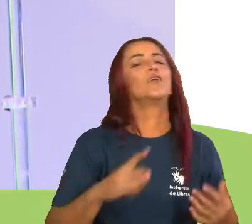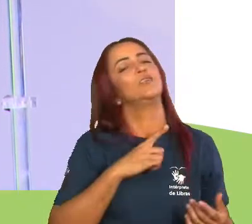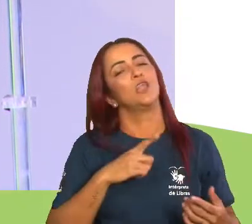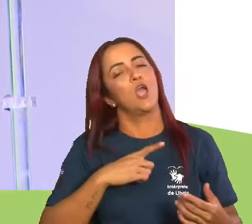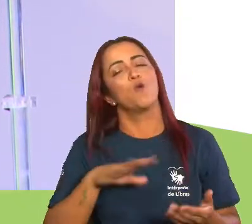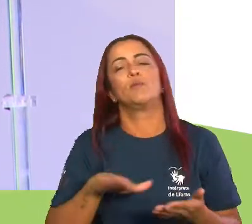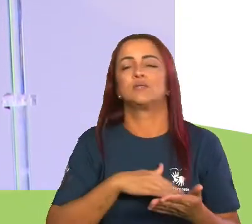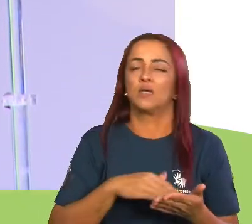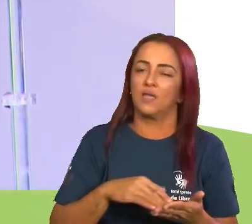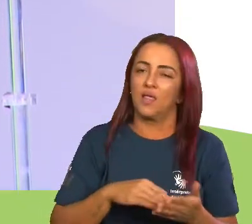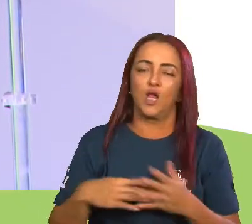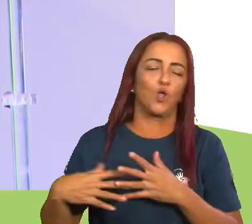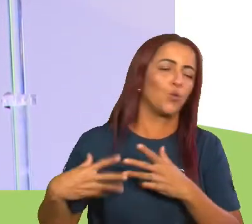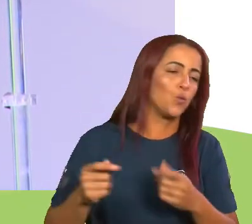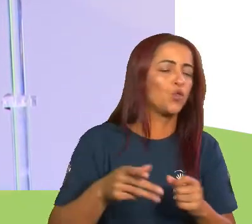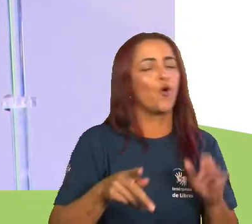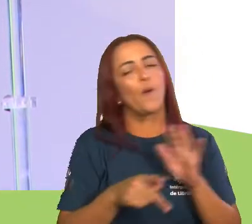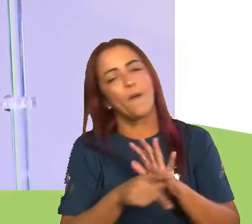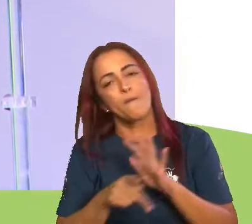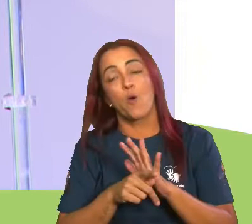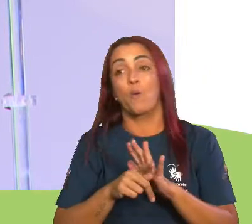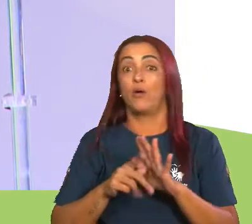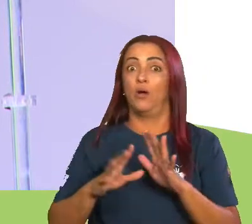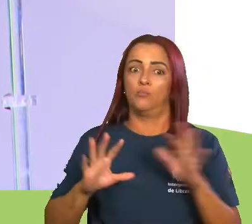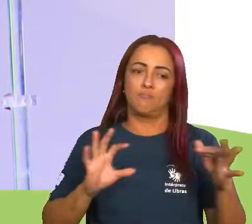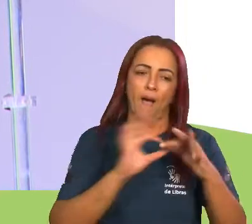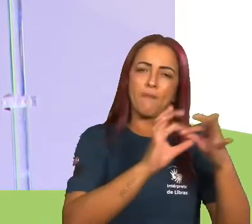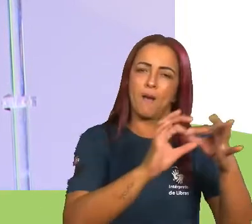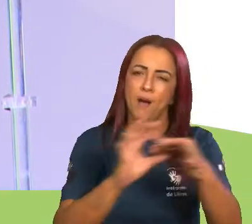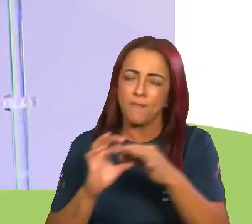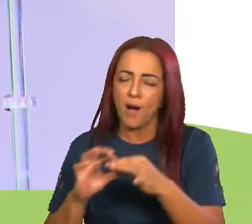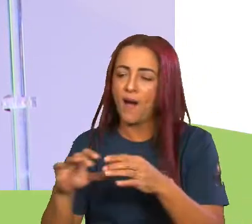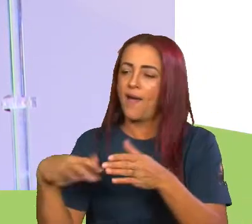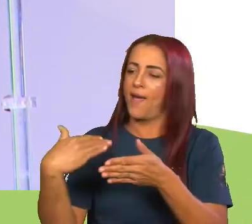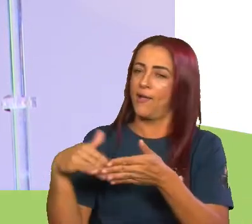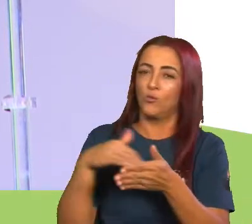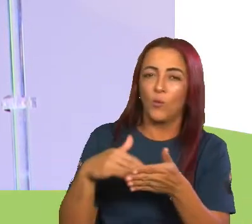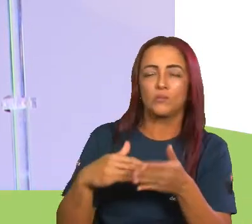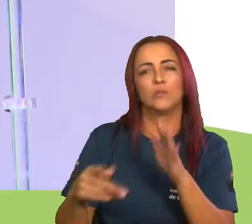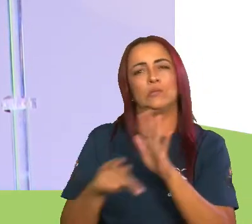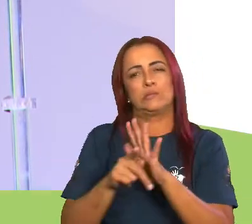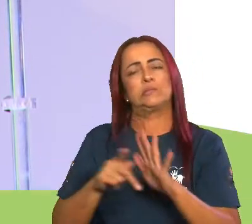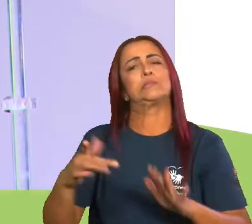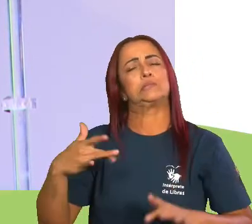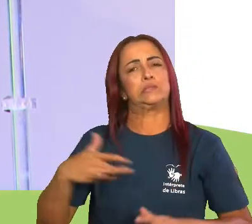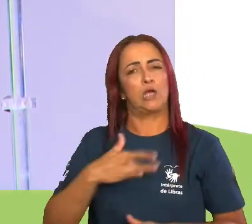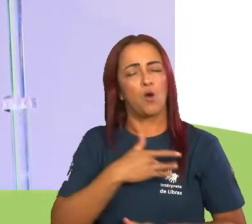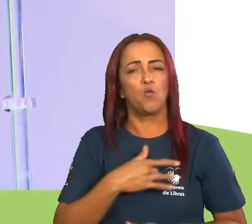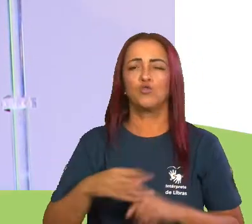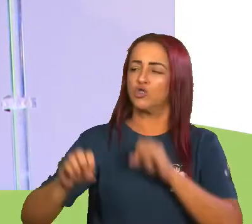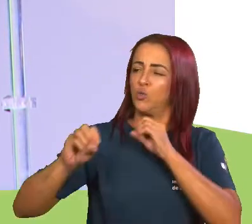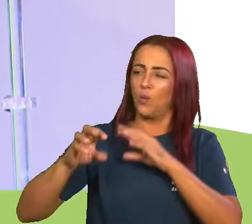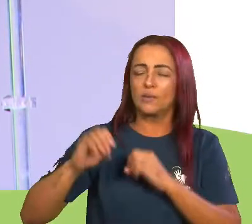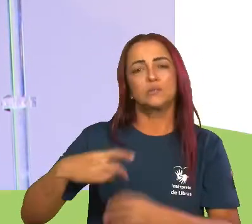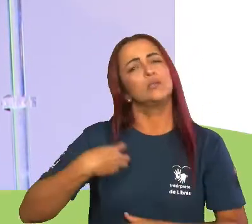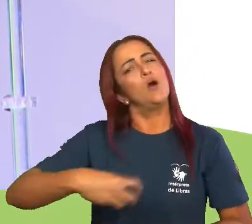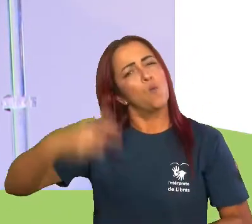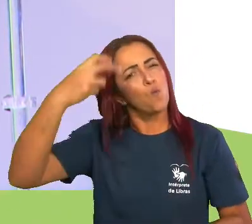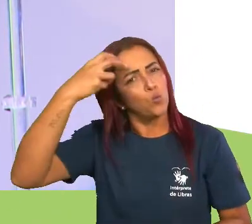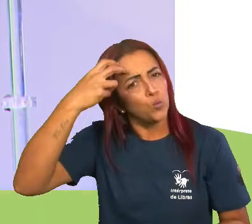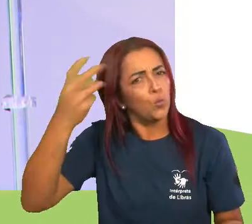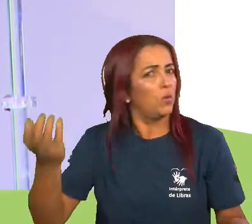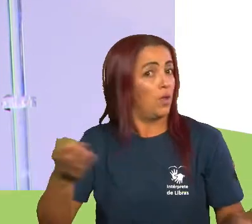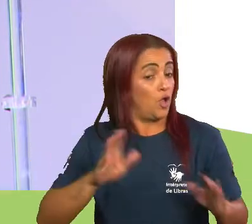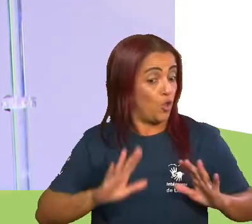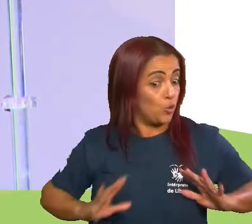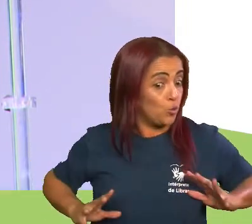meio que trabalha com todas as demais secretarias de educação, saúde, cultura. Enfim, nós trabalhamos com todos aqueles que